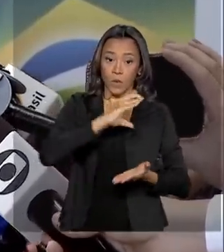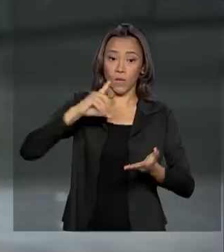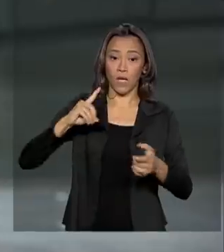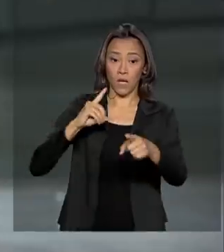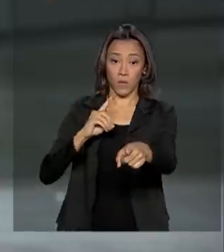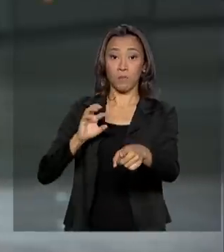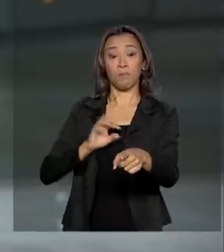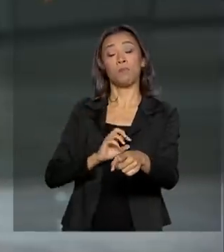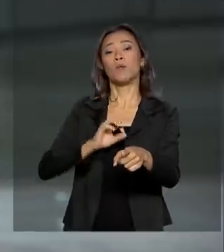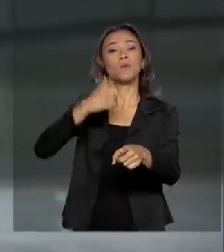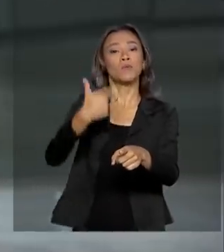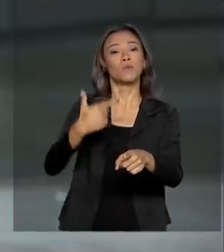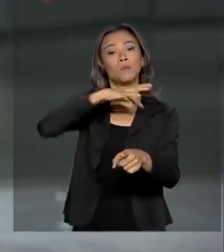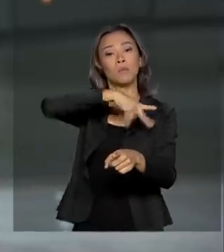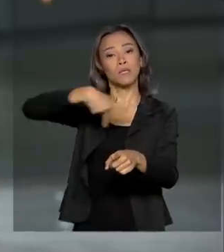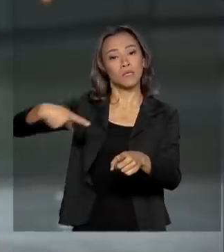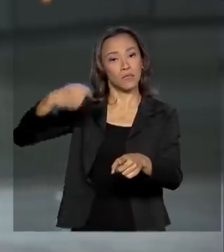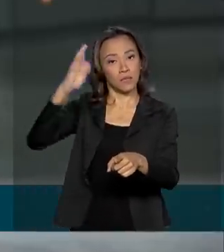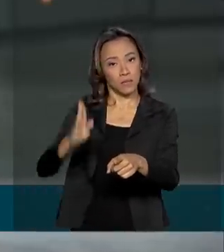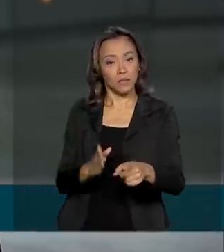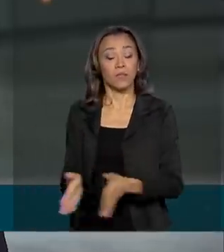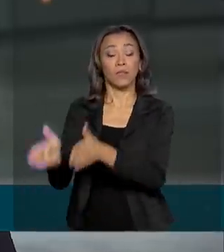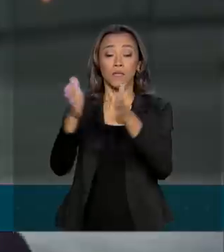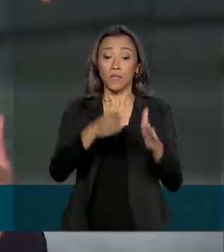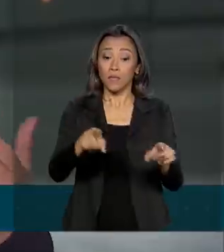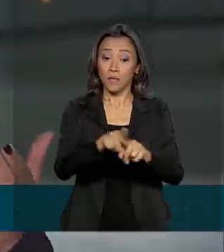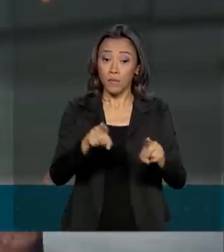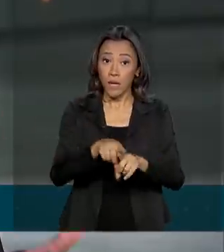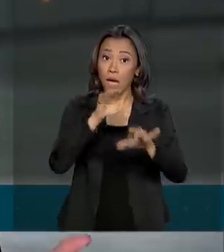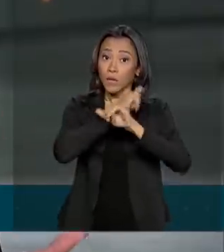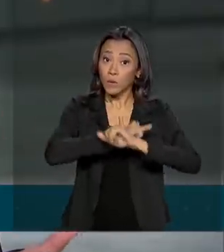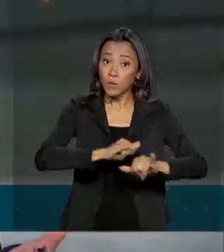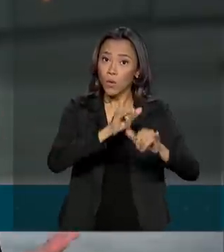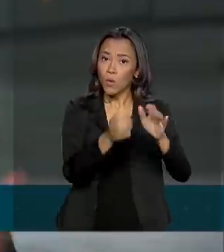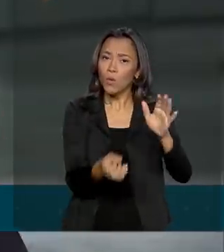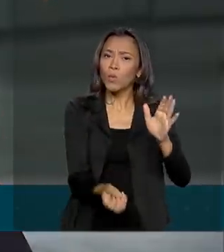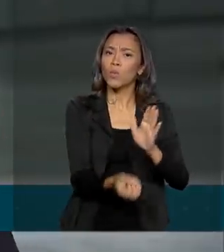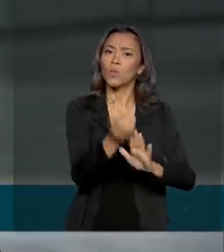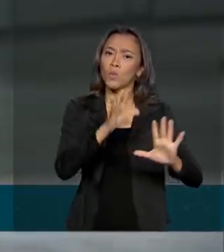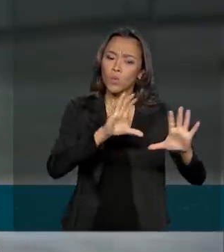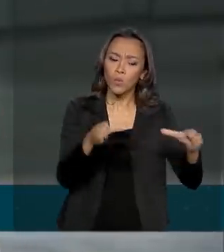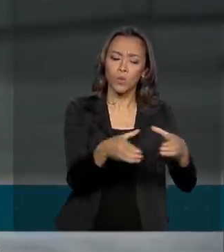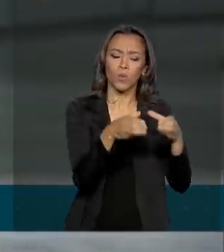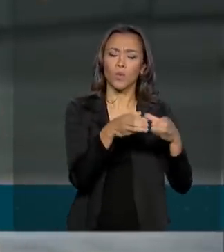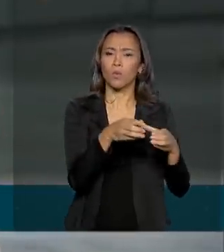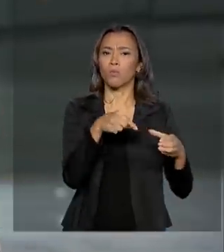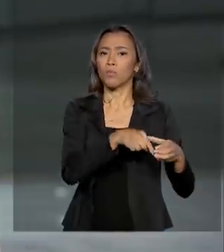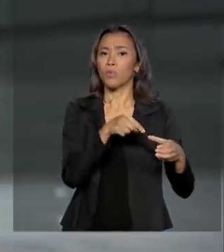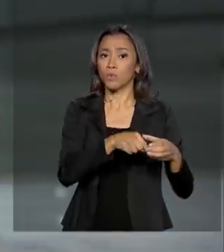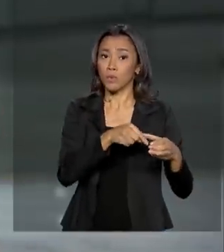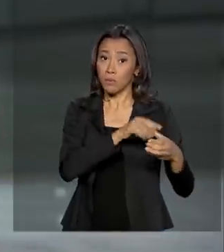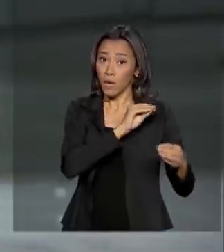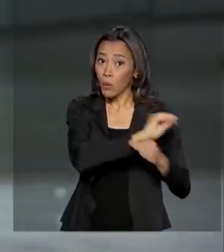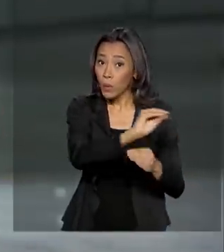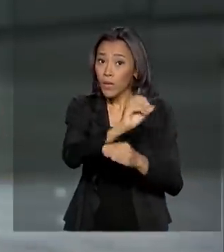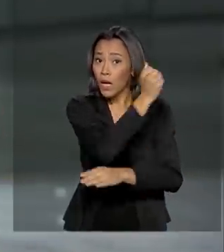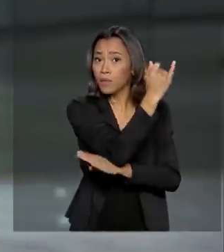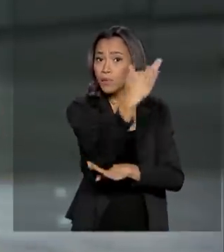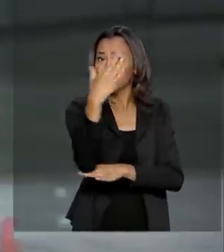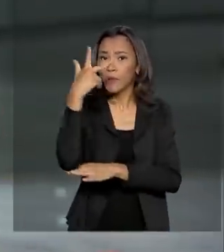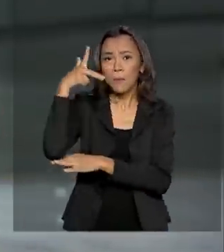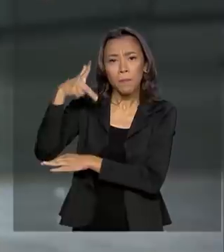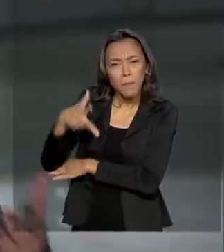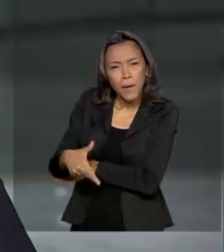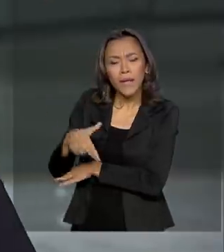o governo federal também anunciou a criação de uma força nacional ambiental ela vai atuar de forma parecida com a força nacional